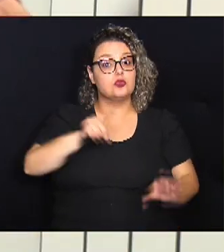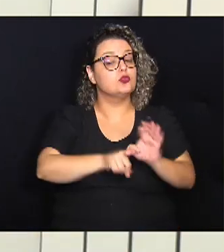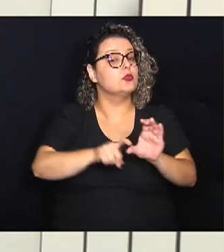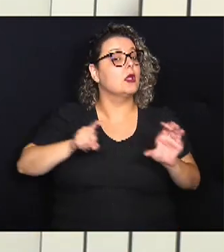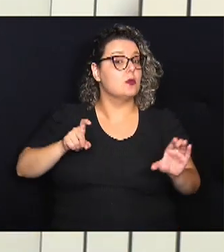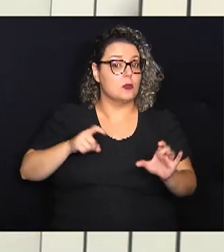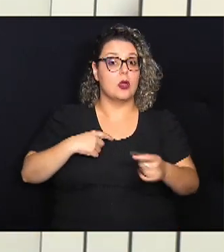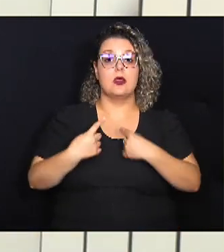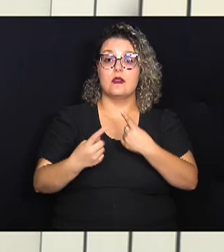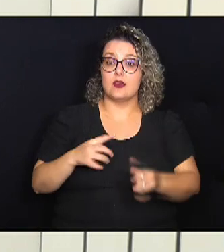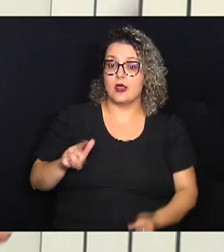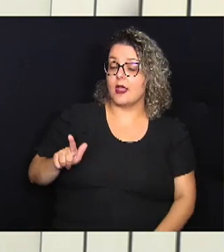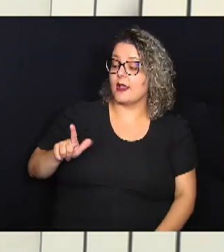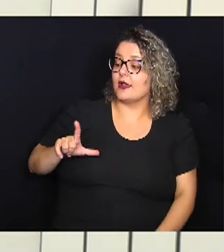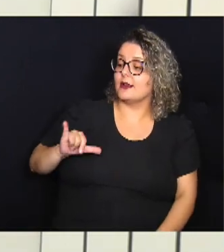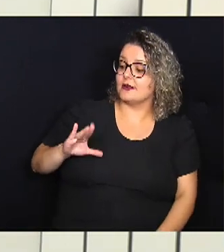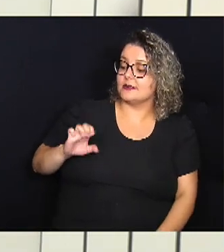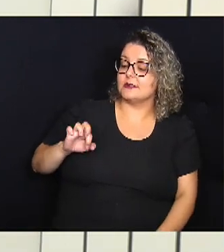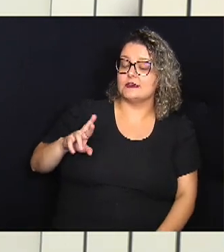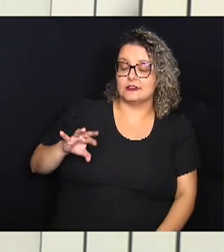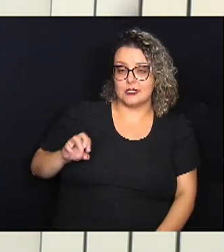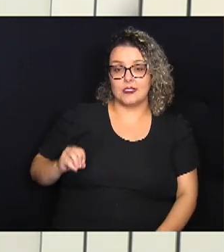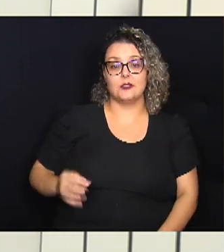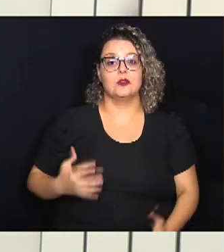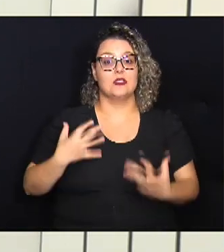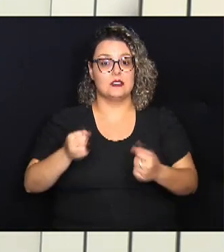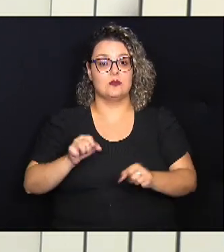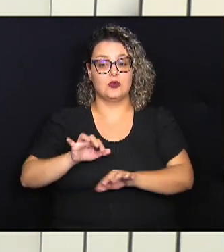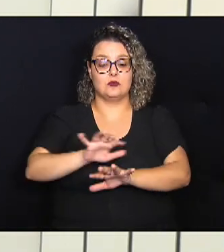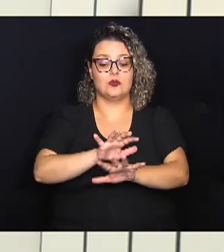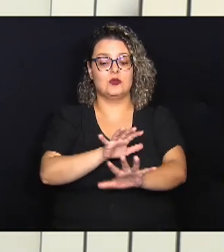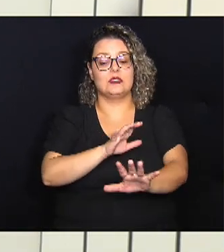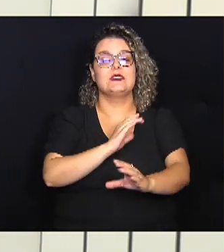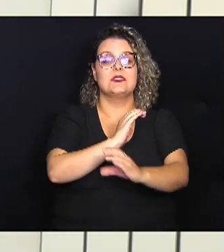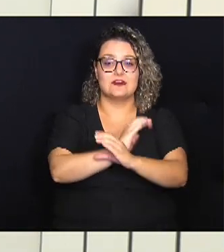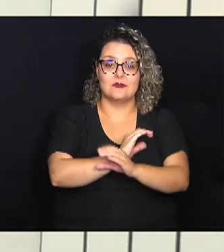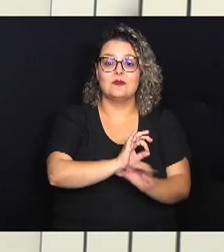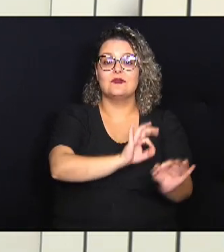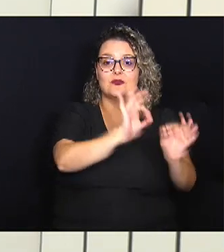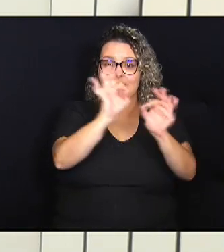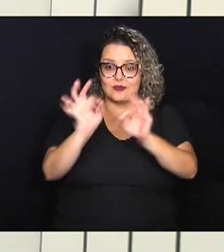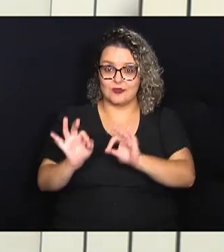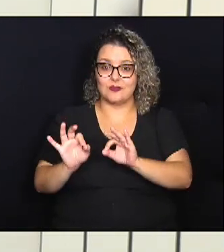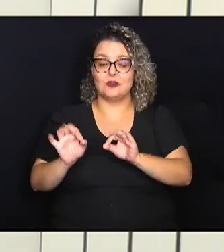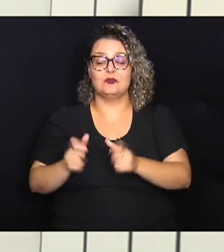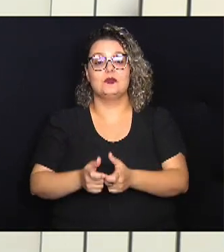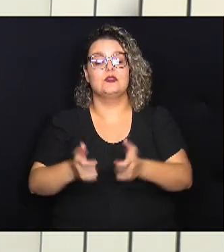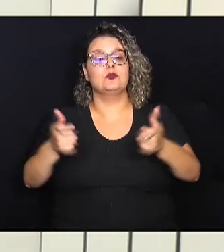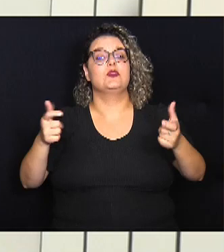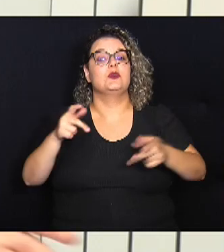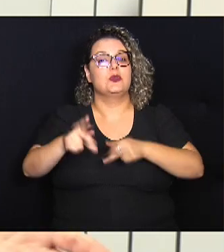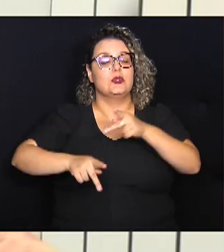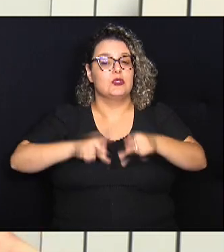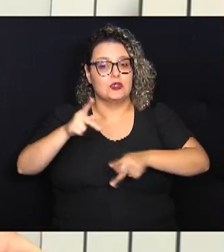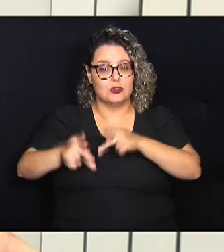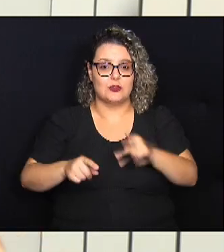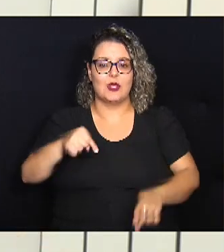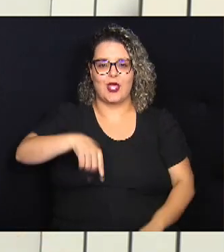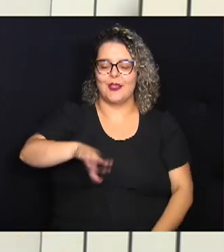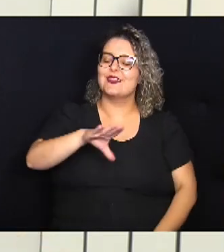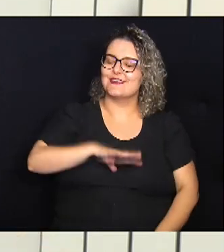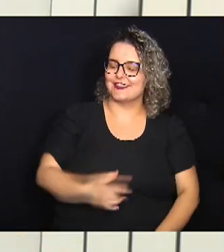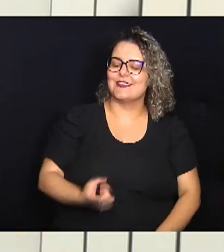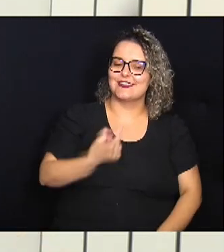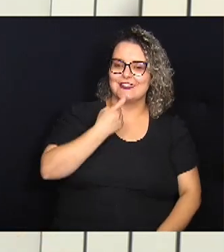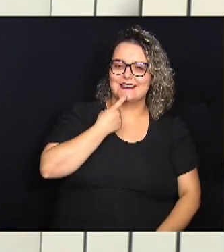Avenida Francisco Glicério recebeu o desfile cívico que foi acompanhado por um grande público aqui na cidade de